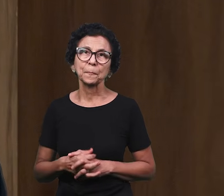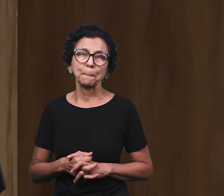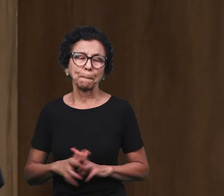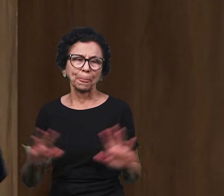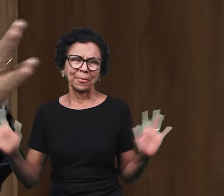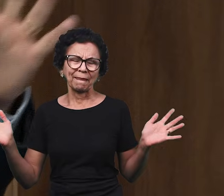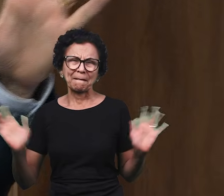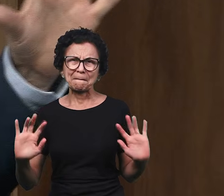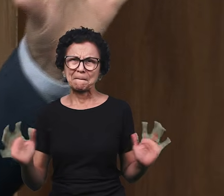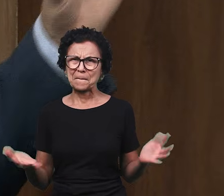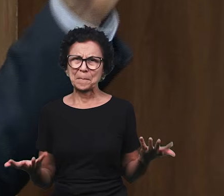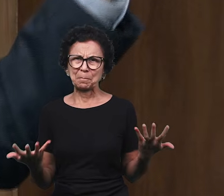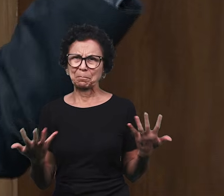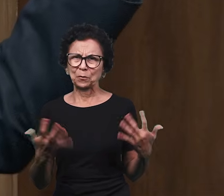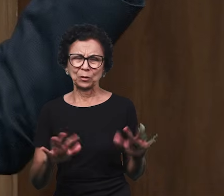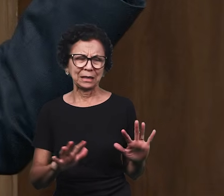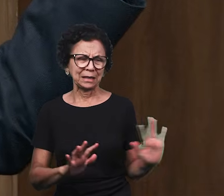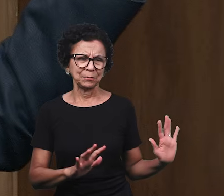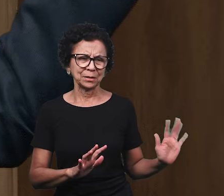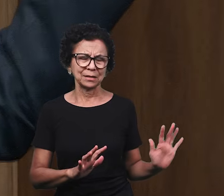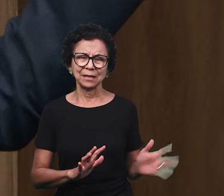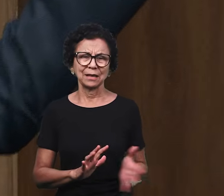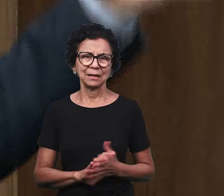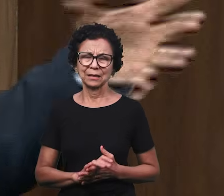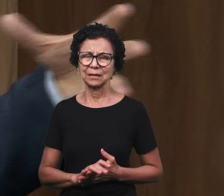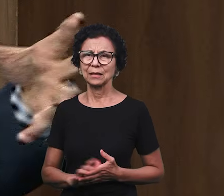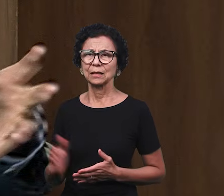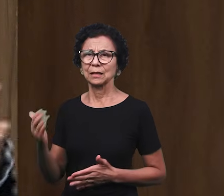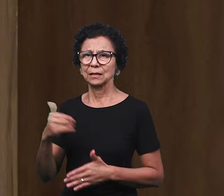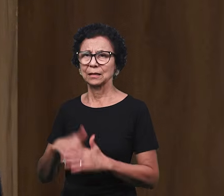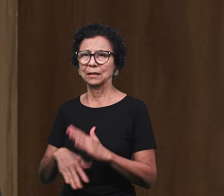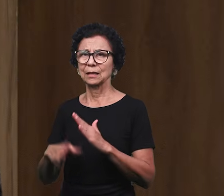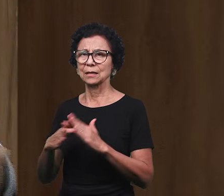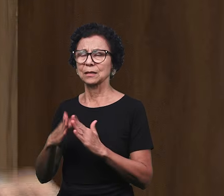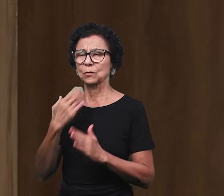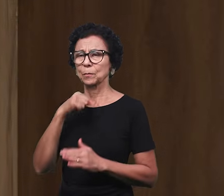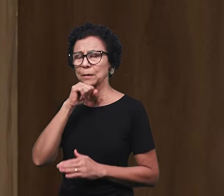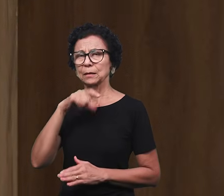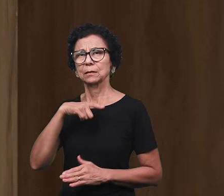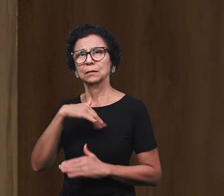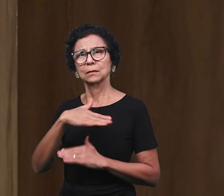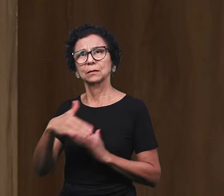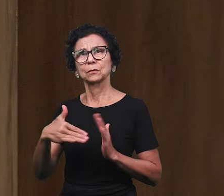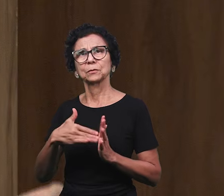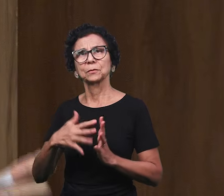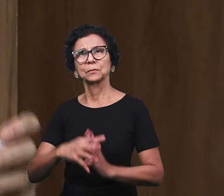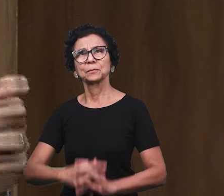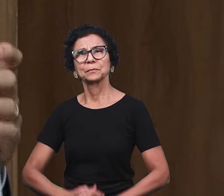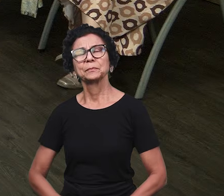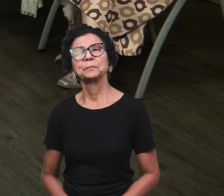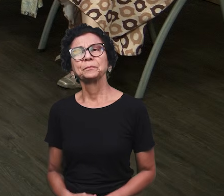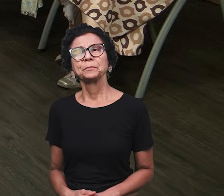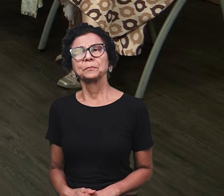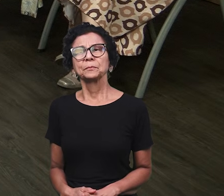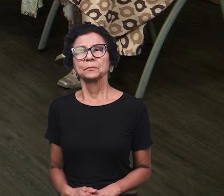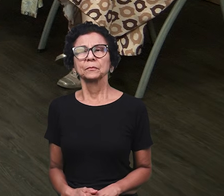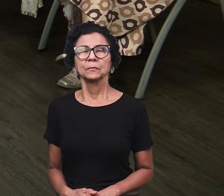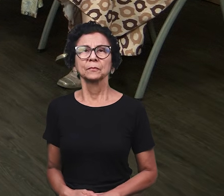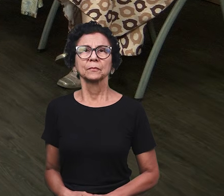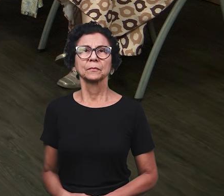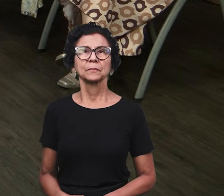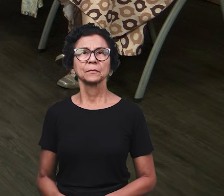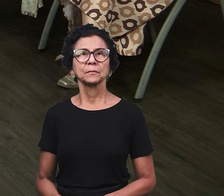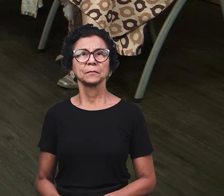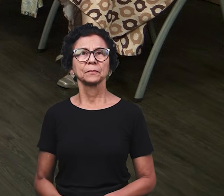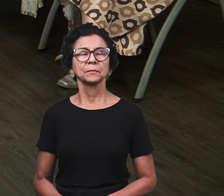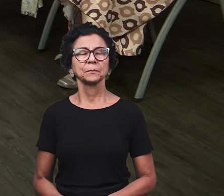precisamos olhar para nada, lugar nenhum. Temos tudo dentro da casa do Pai. É isso. Amém. Nós estamos caminhando